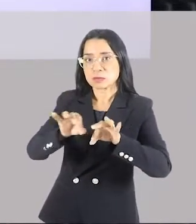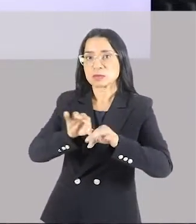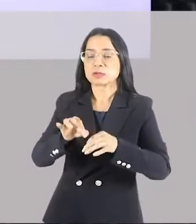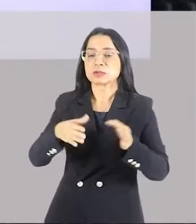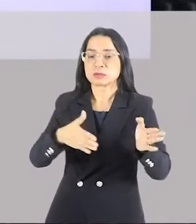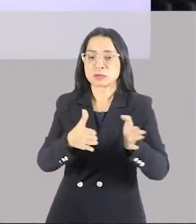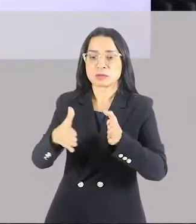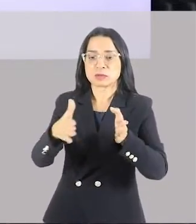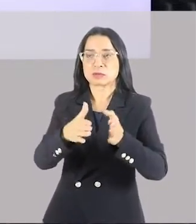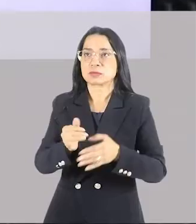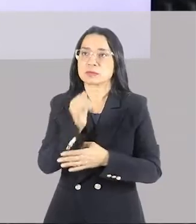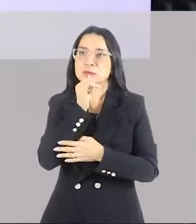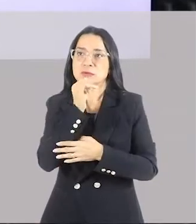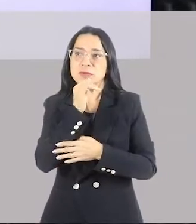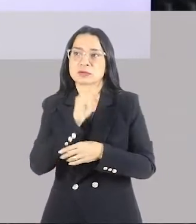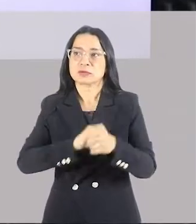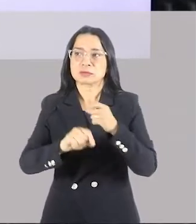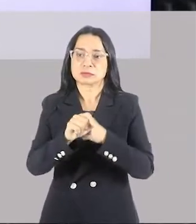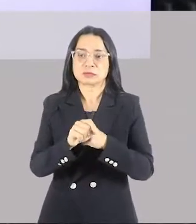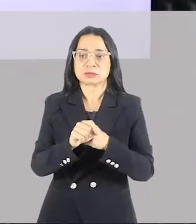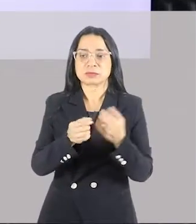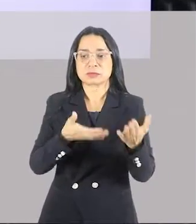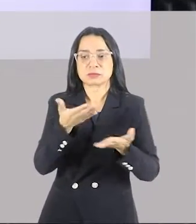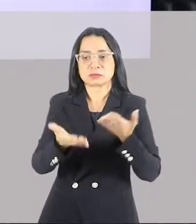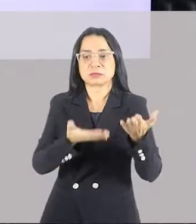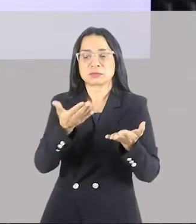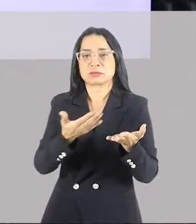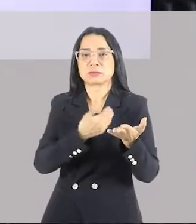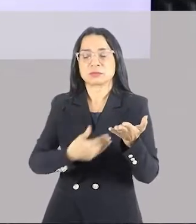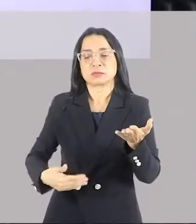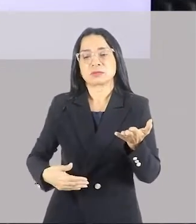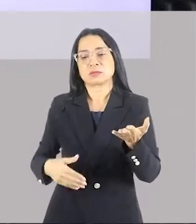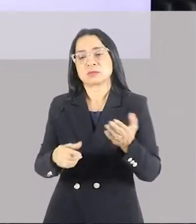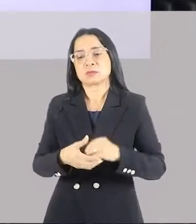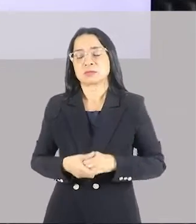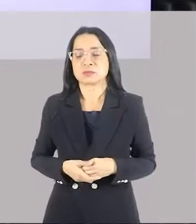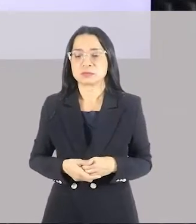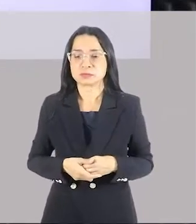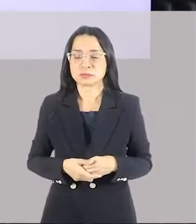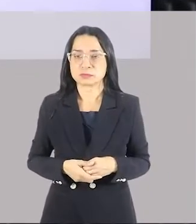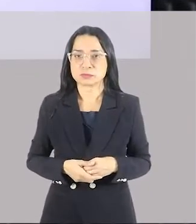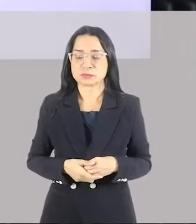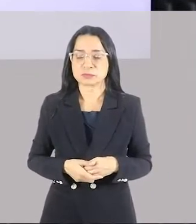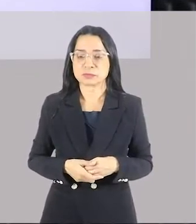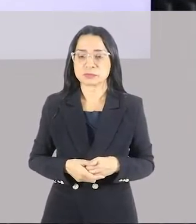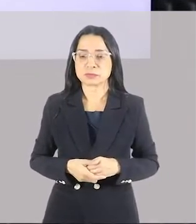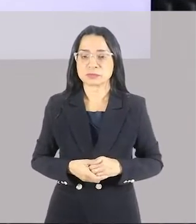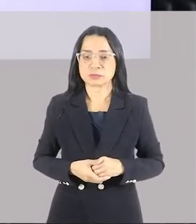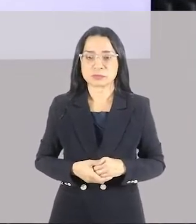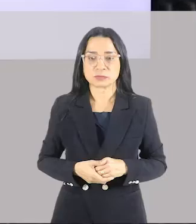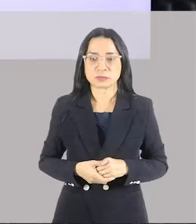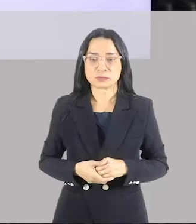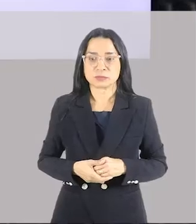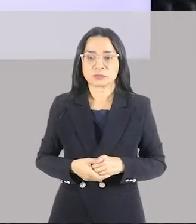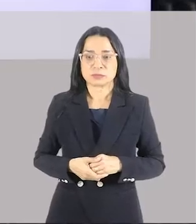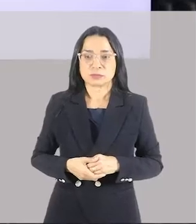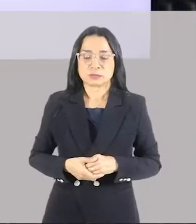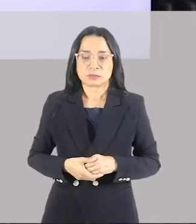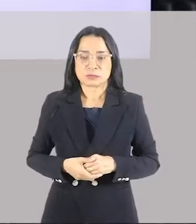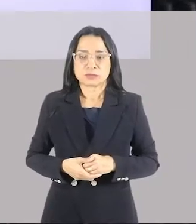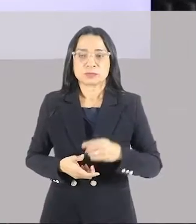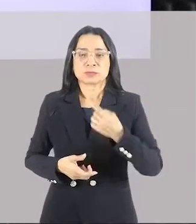rodovias. É um exemplo para o serviço público precedido de obra pública.